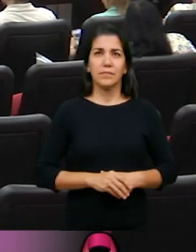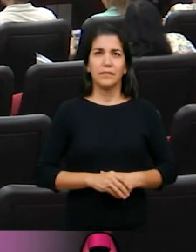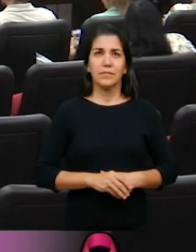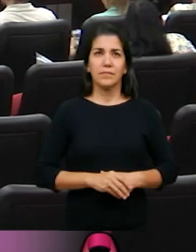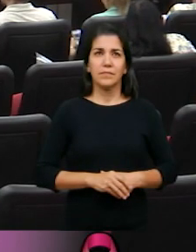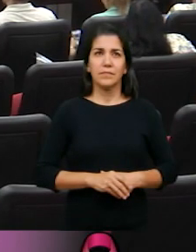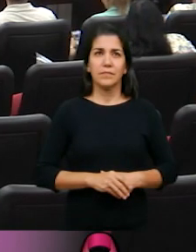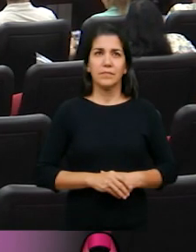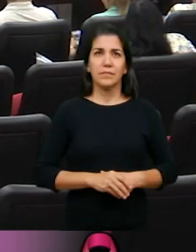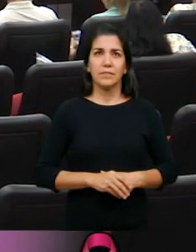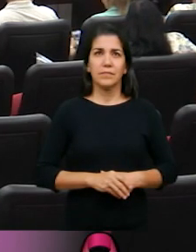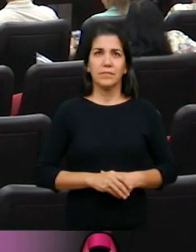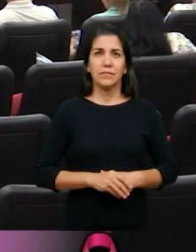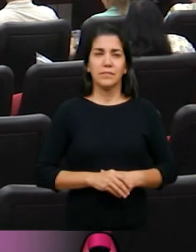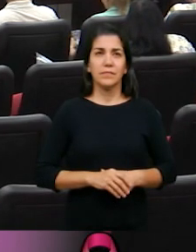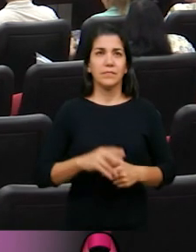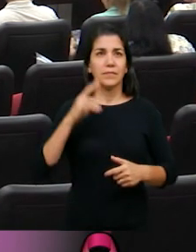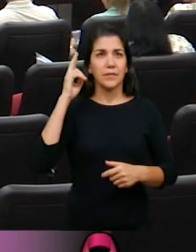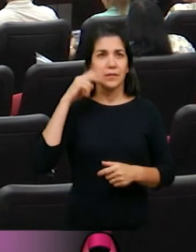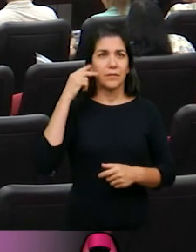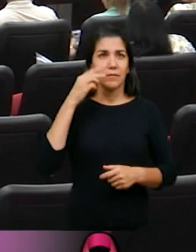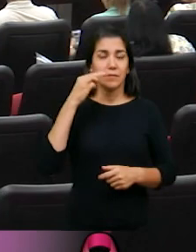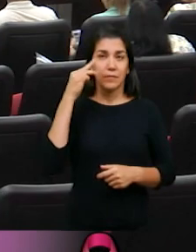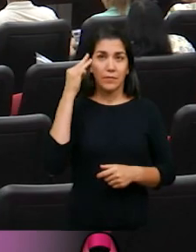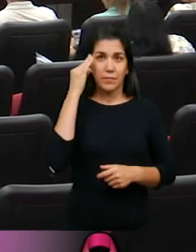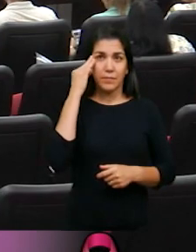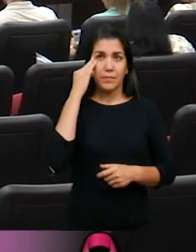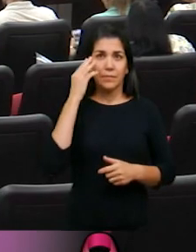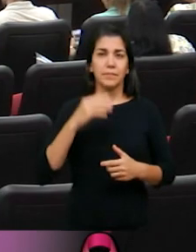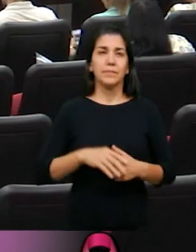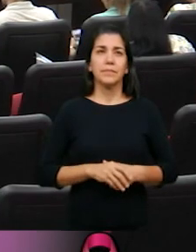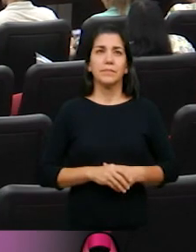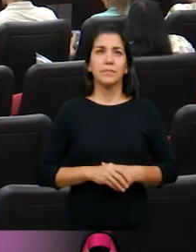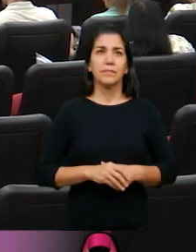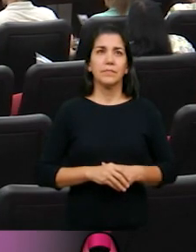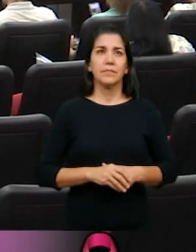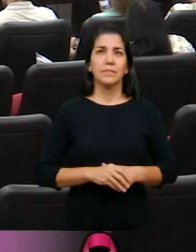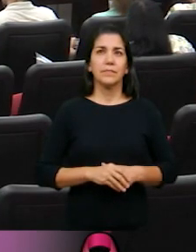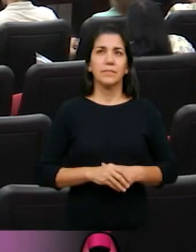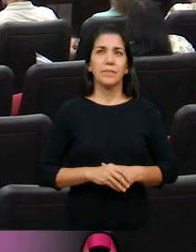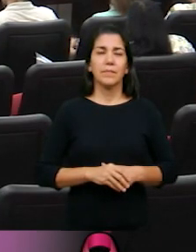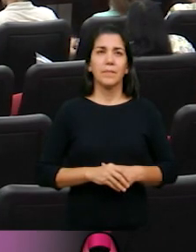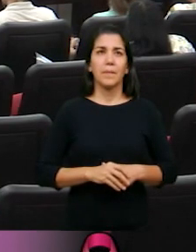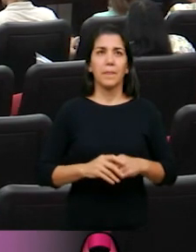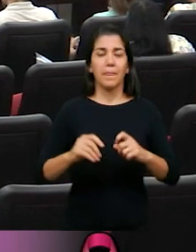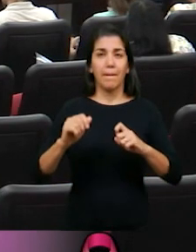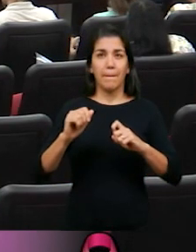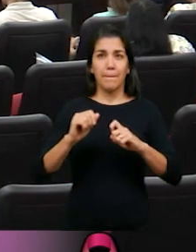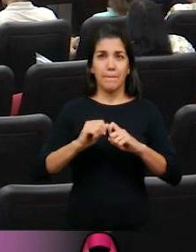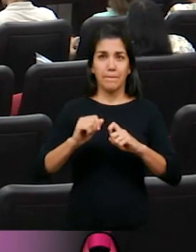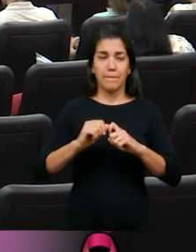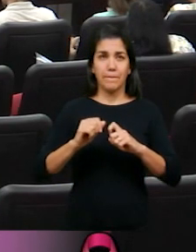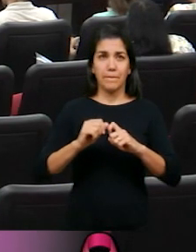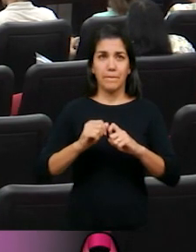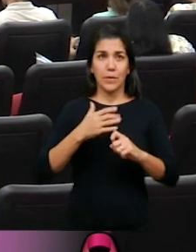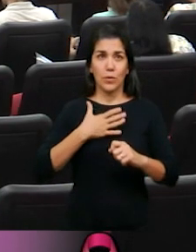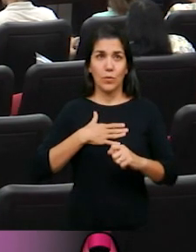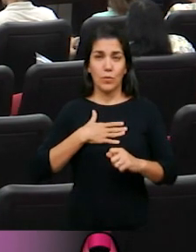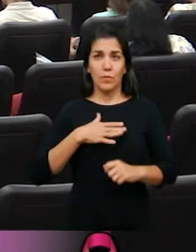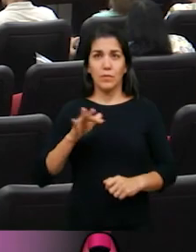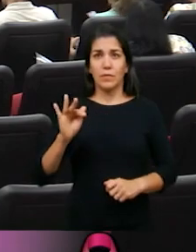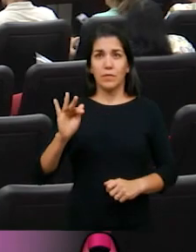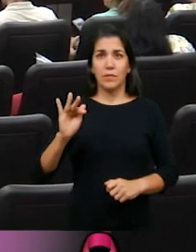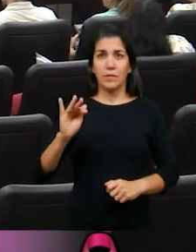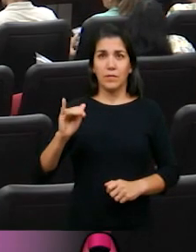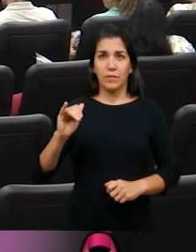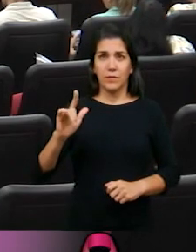Com a palavra, o vereador Maurício Bem-Estar. Como o Arlindo gosta de filosofia, espírito de adivinhação